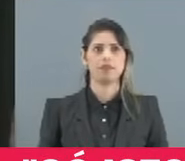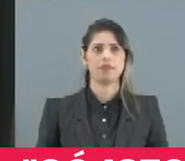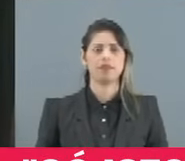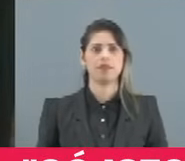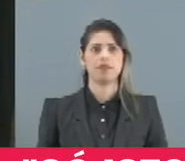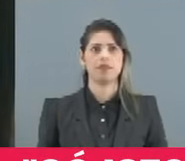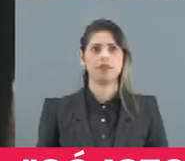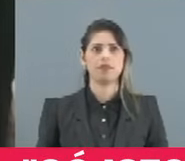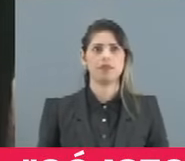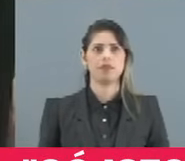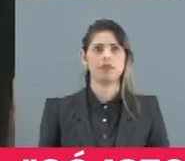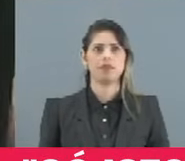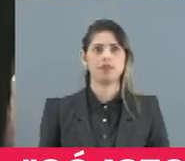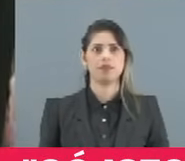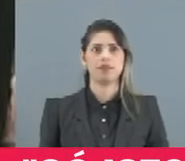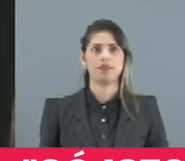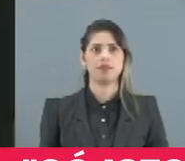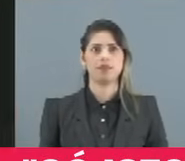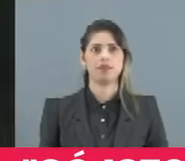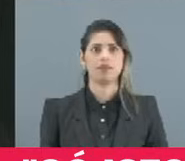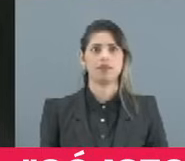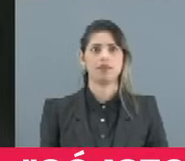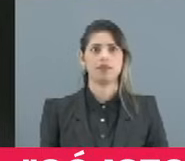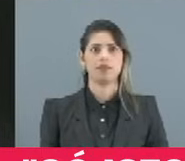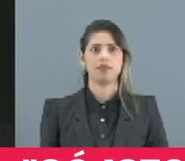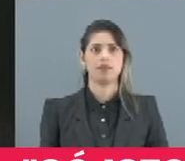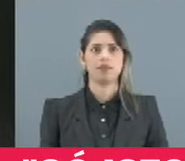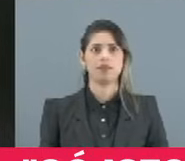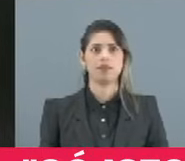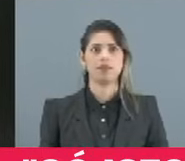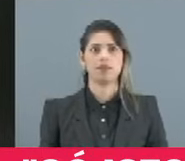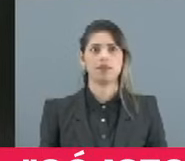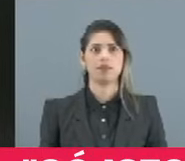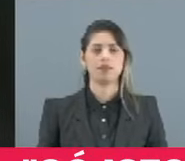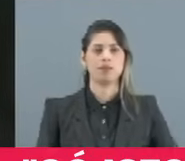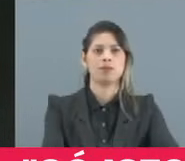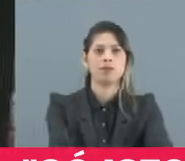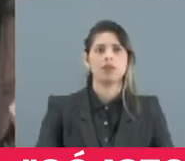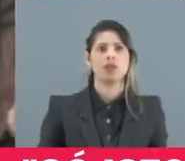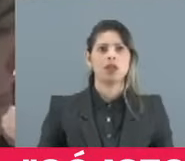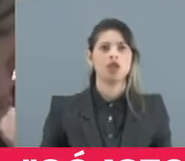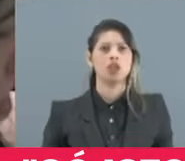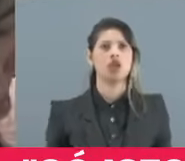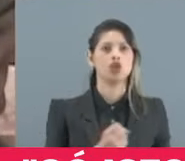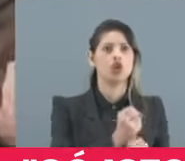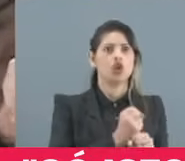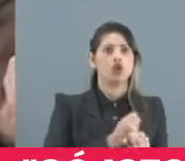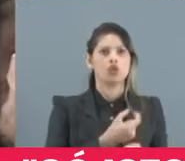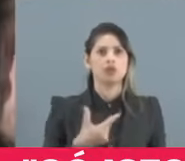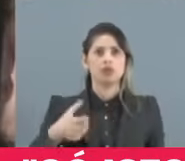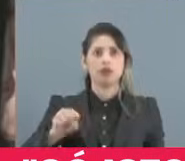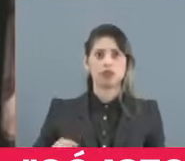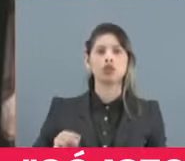senador, até 2018 todos foram eleitos pelo sistema eleitoral. Aqui não está se discutindo a segurança do sistema eleitoral, porque isso